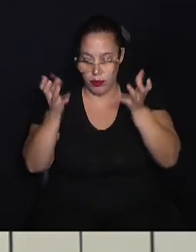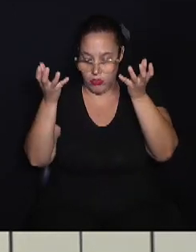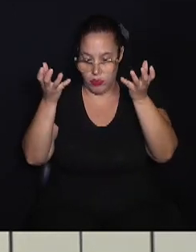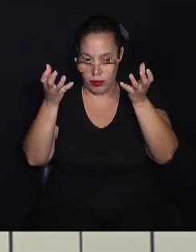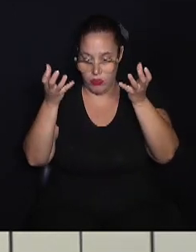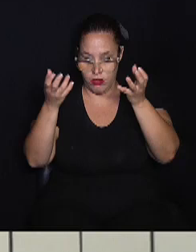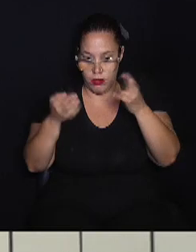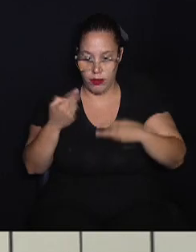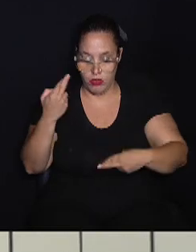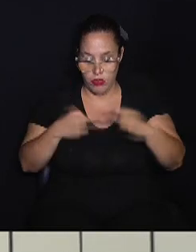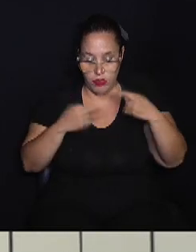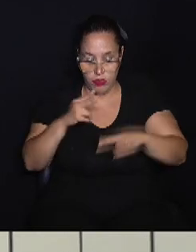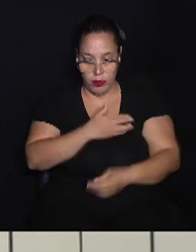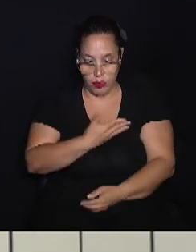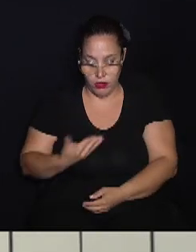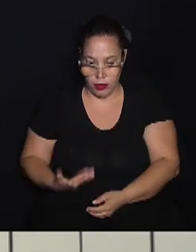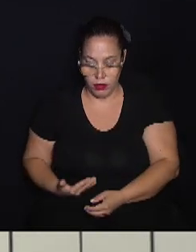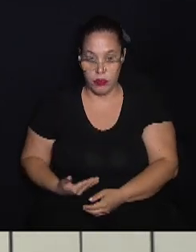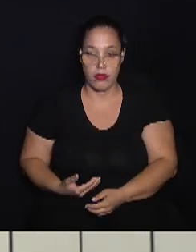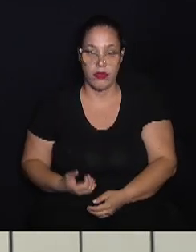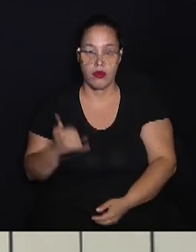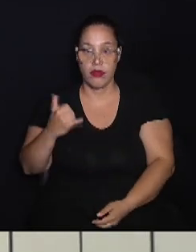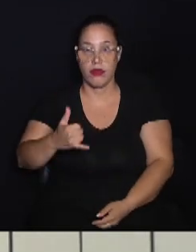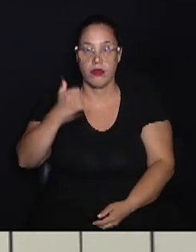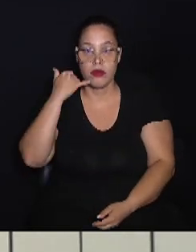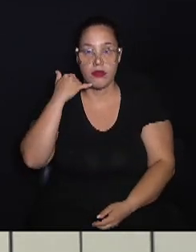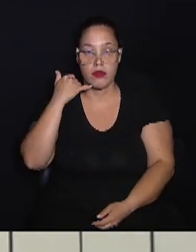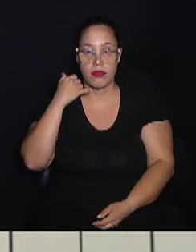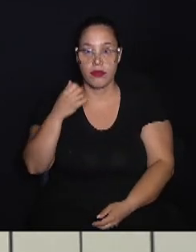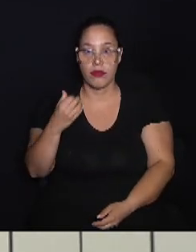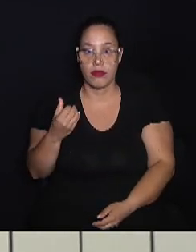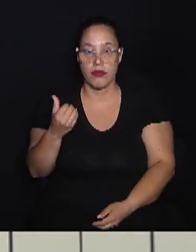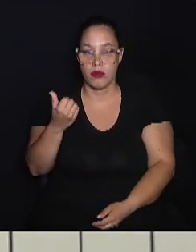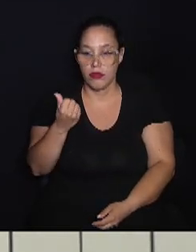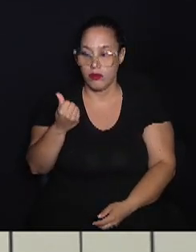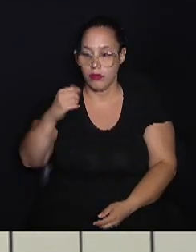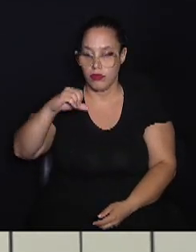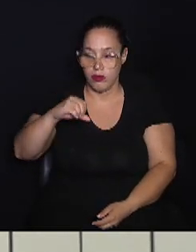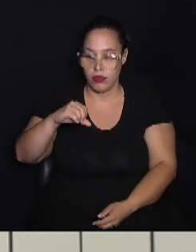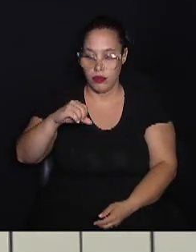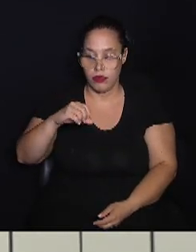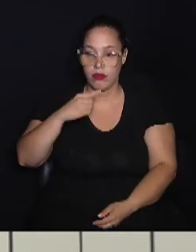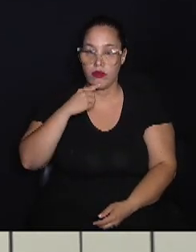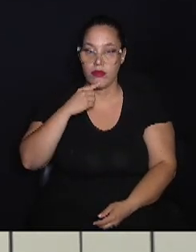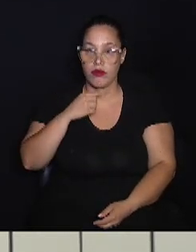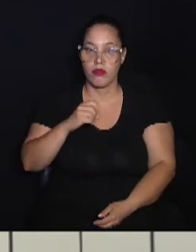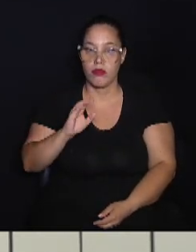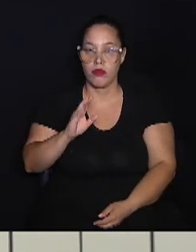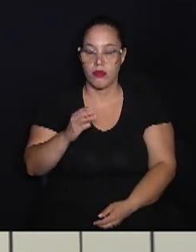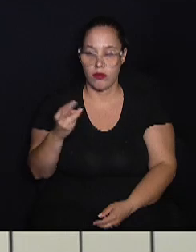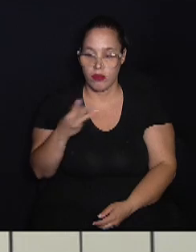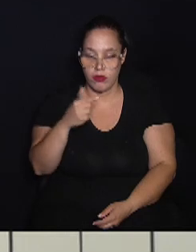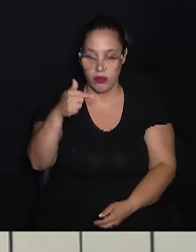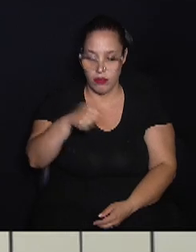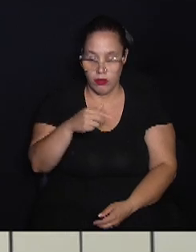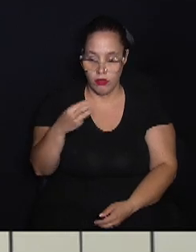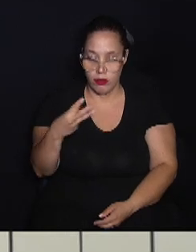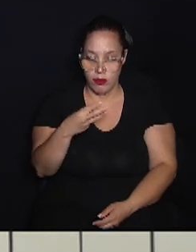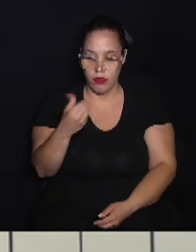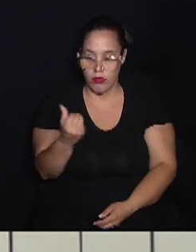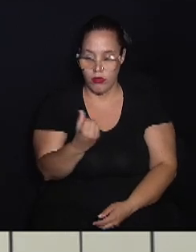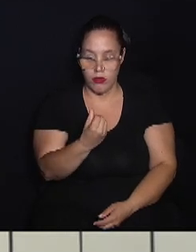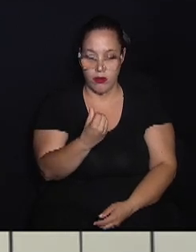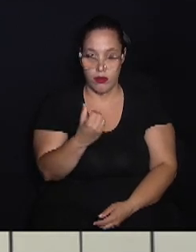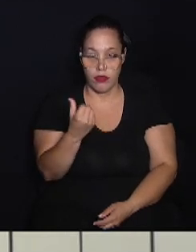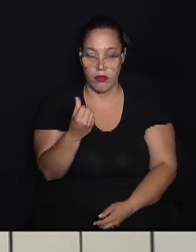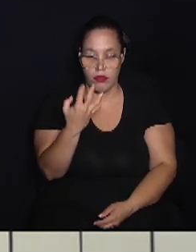relações públicas aqui da câmara pelo telefone 19 DDD você que é de Campinas região é o 3736